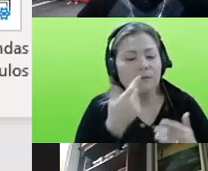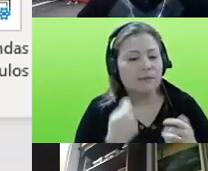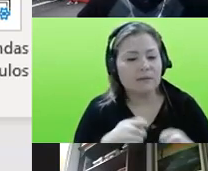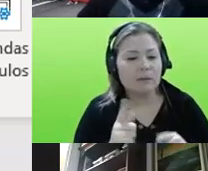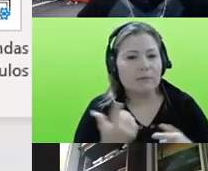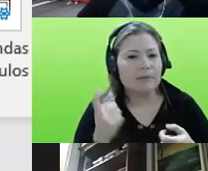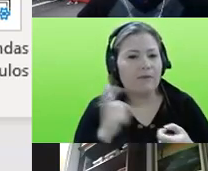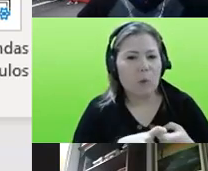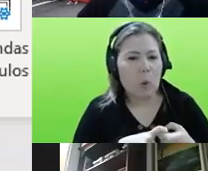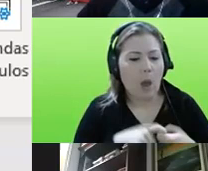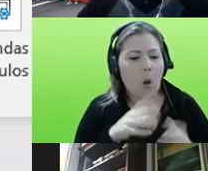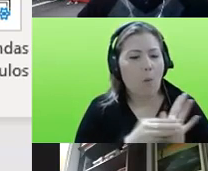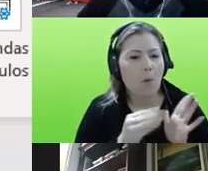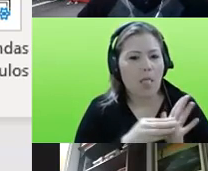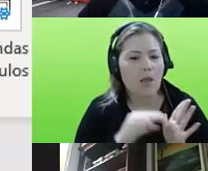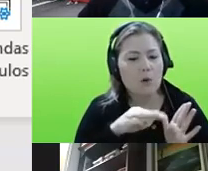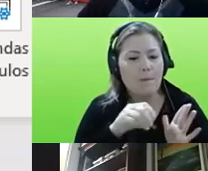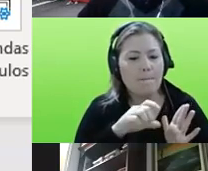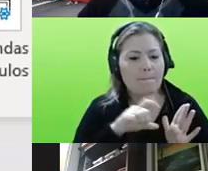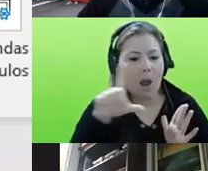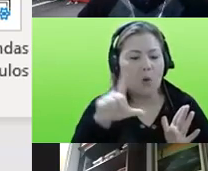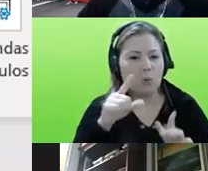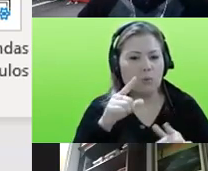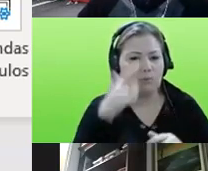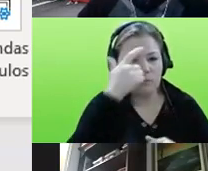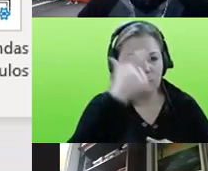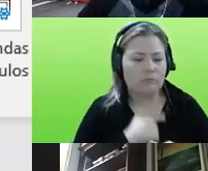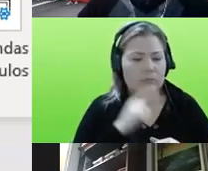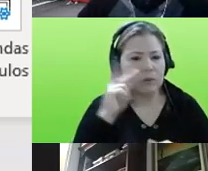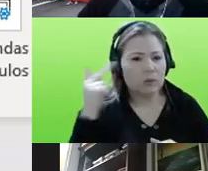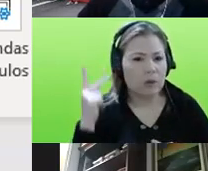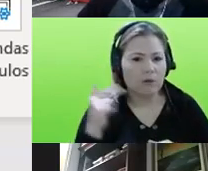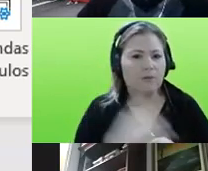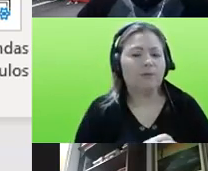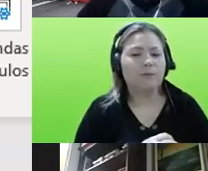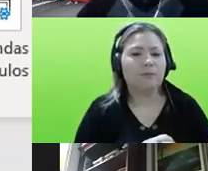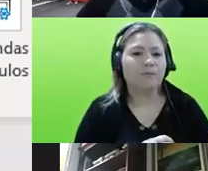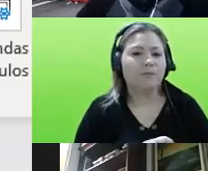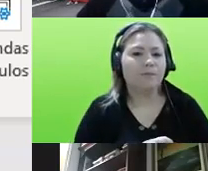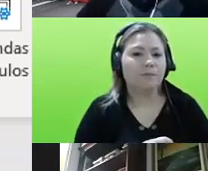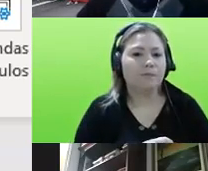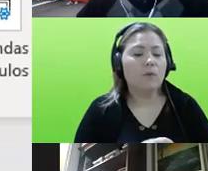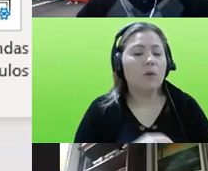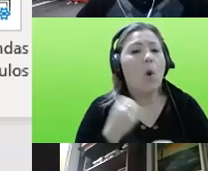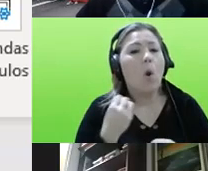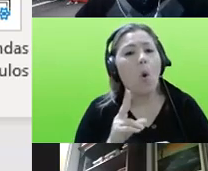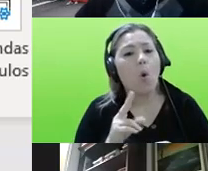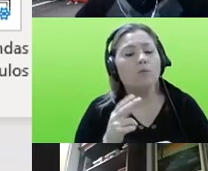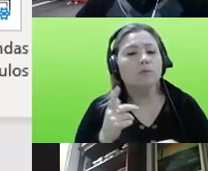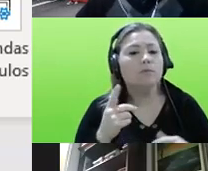modelo de um macro sujeito da história, como na filosofia da história hegeliana, ou de incorrermos